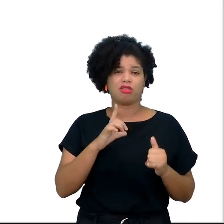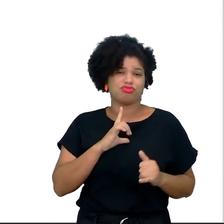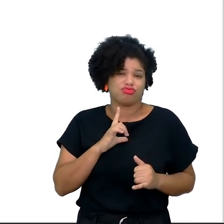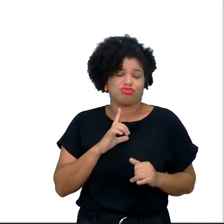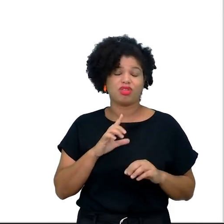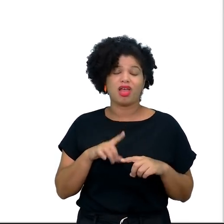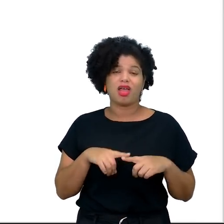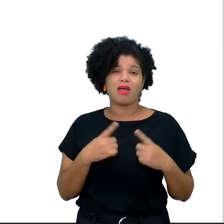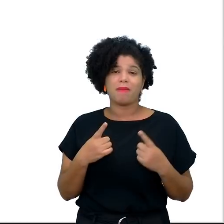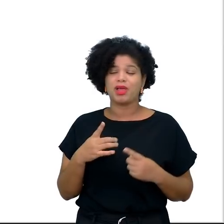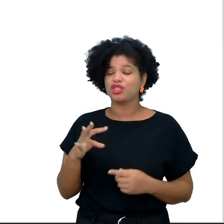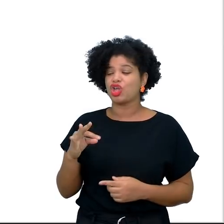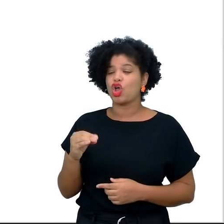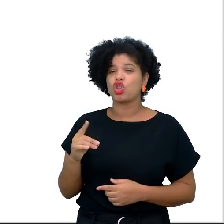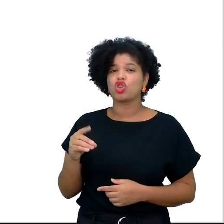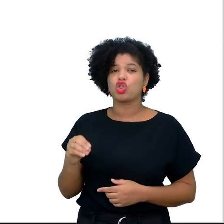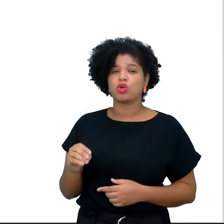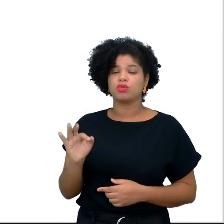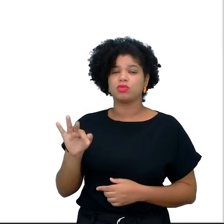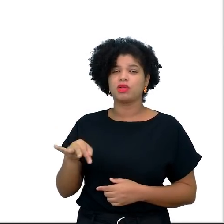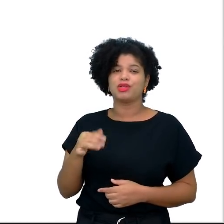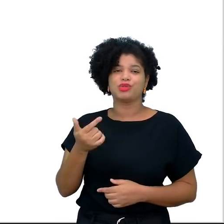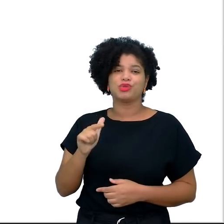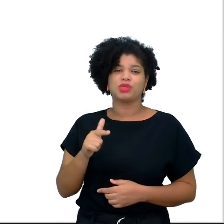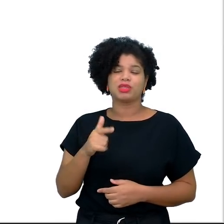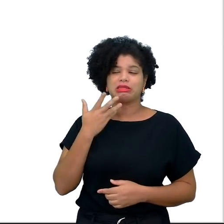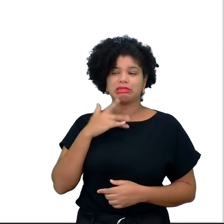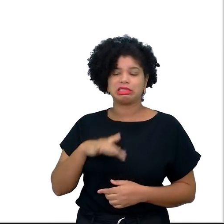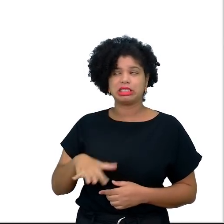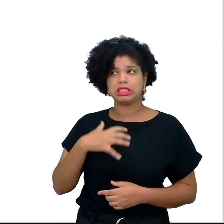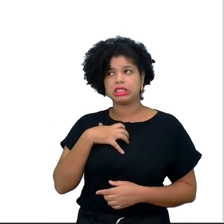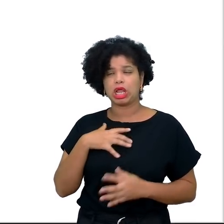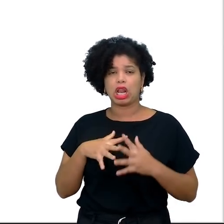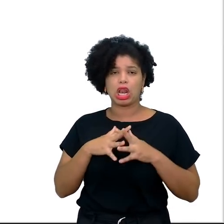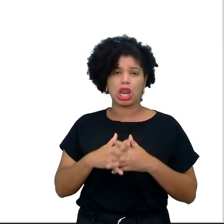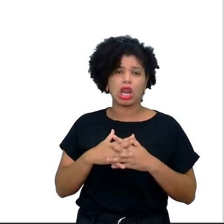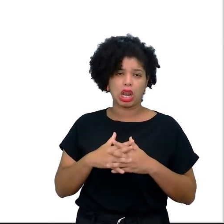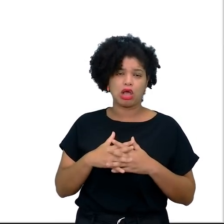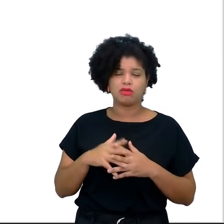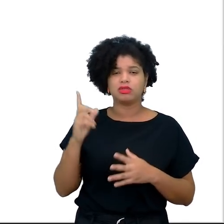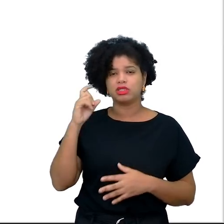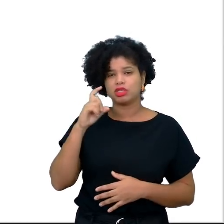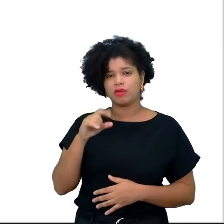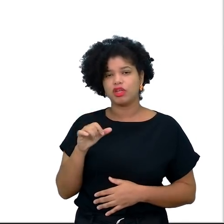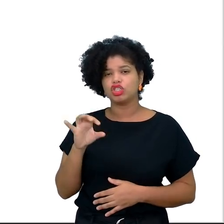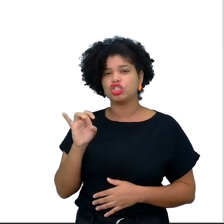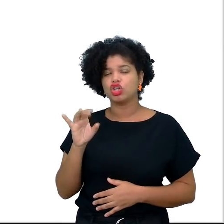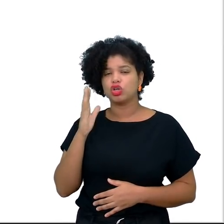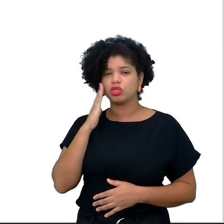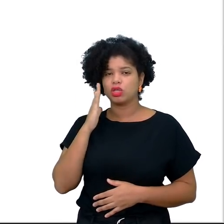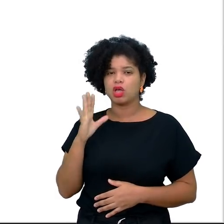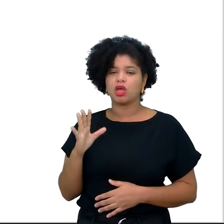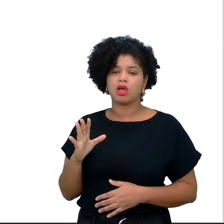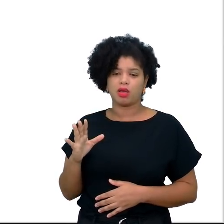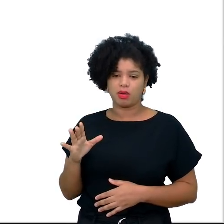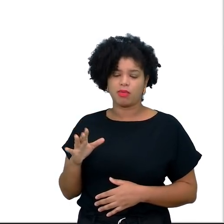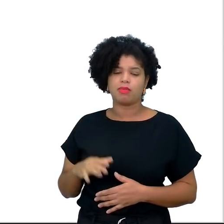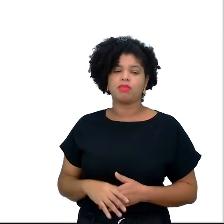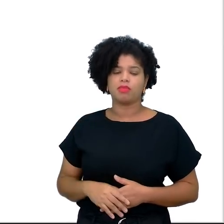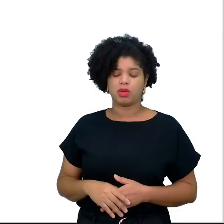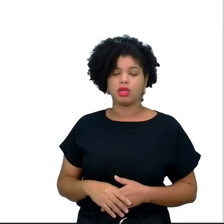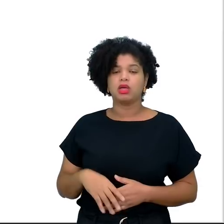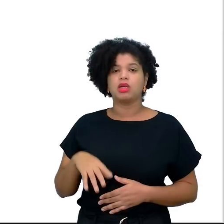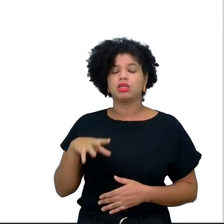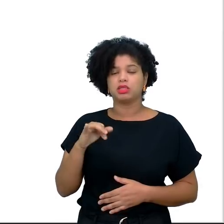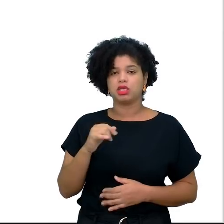né, e aí você deseja encontrar outra parte. Então, as crianças elas têm mais facilidade em descobrir o todo, né, quando você traz as